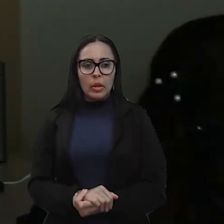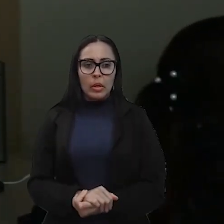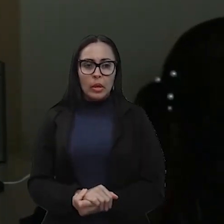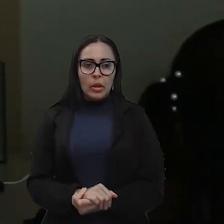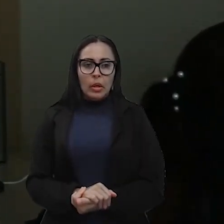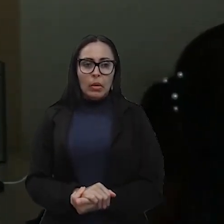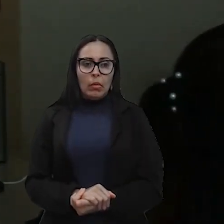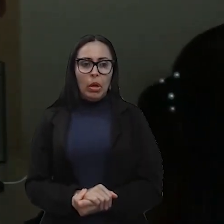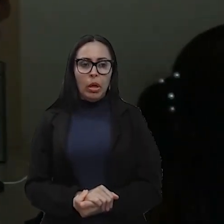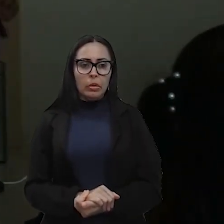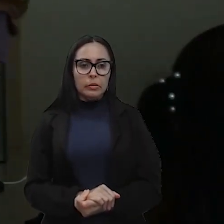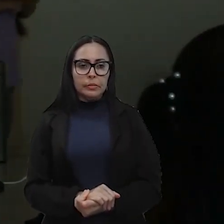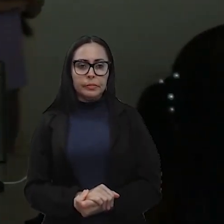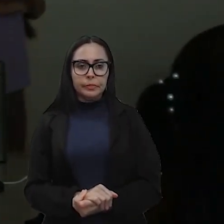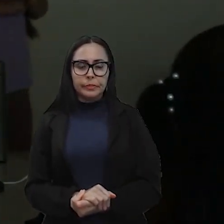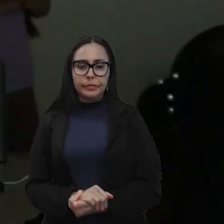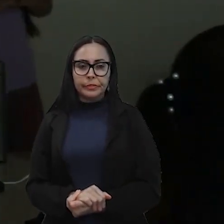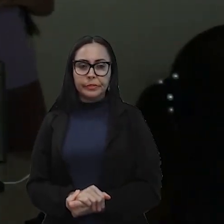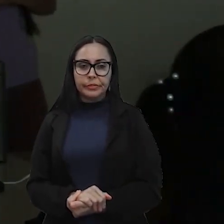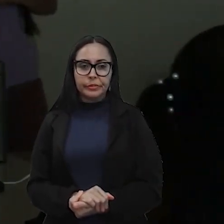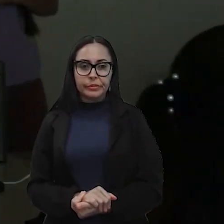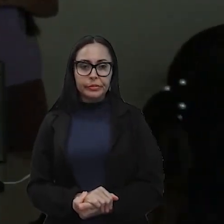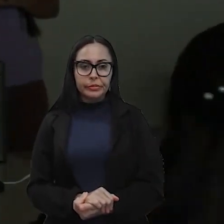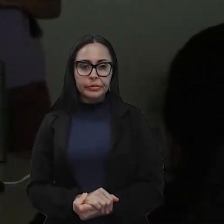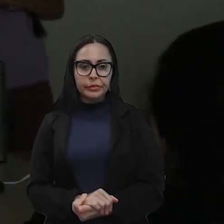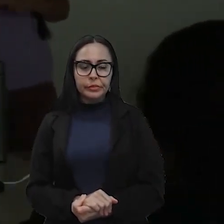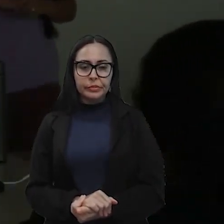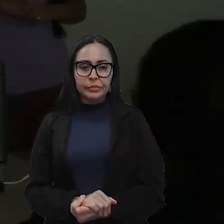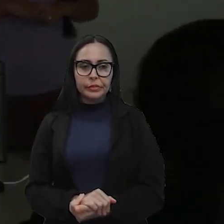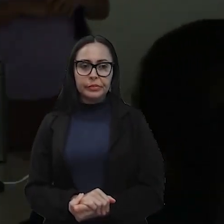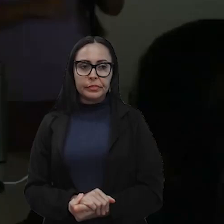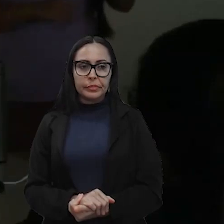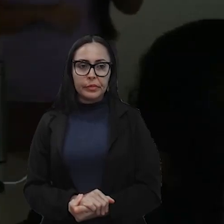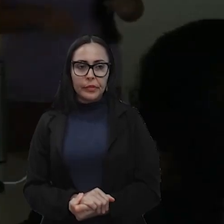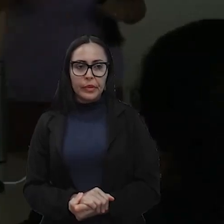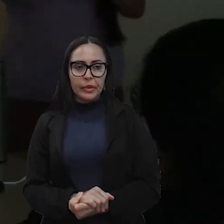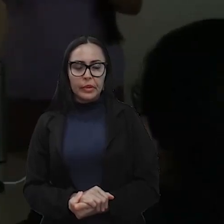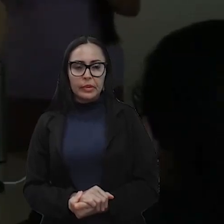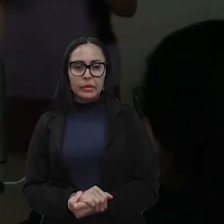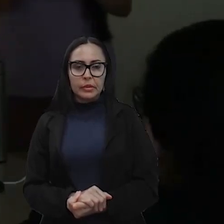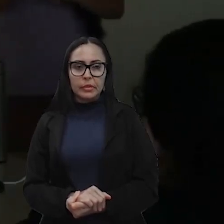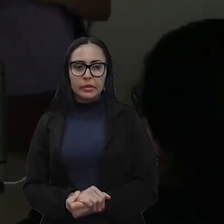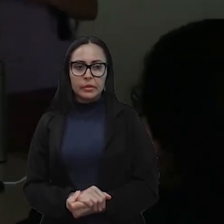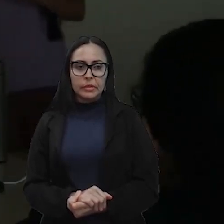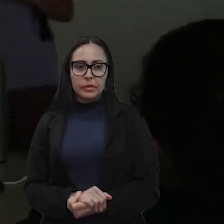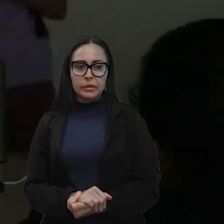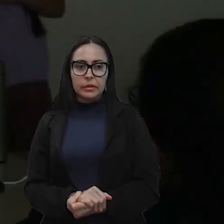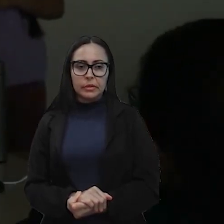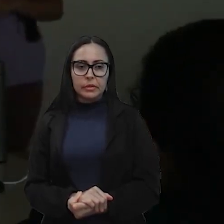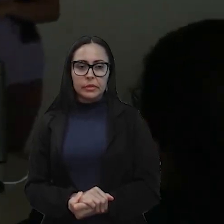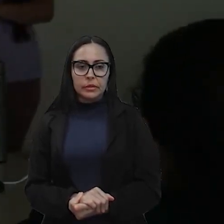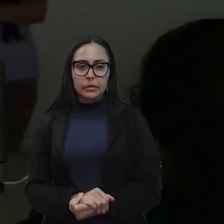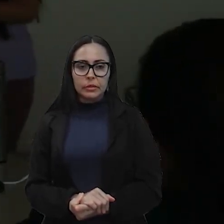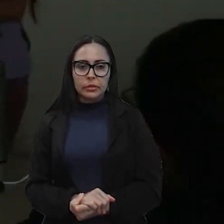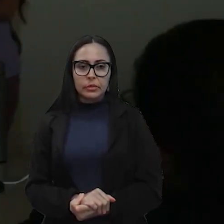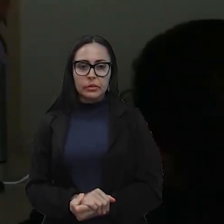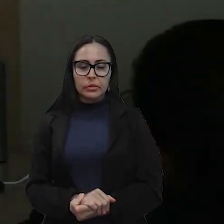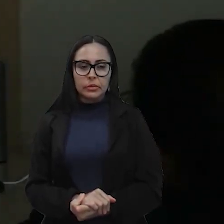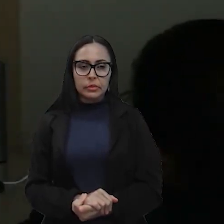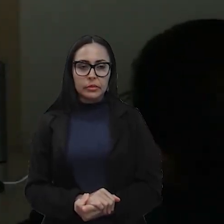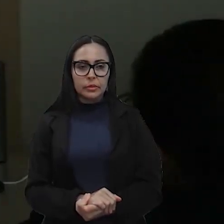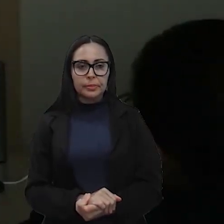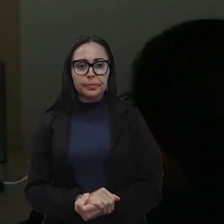Estou doida para ver o esquema dos homens, os sintomas. É bom, né? Porque fica todo mundo rindo ali.